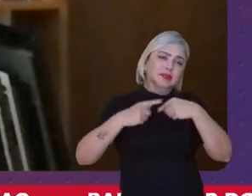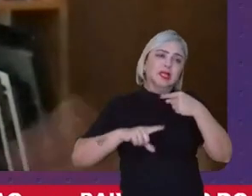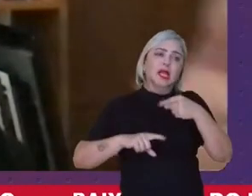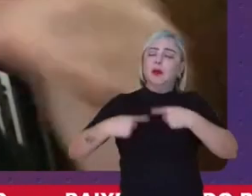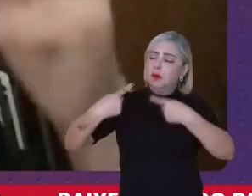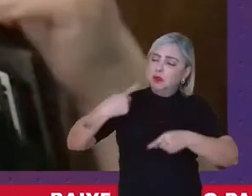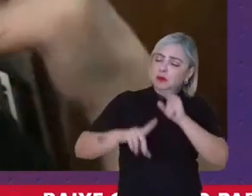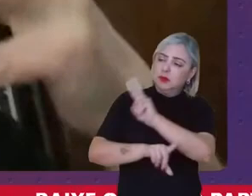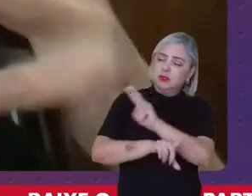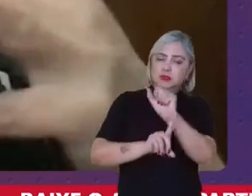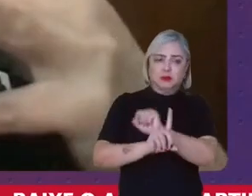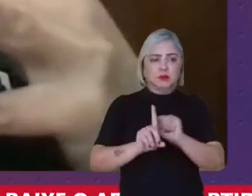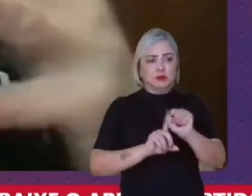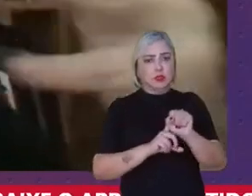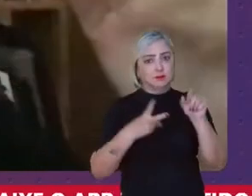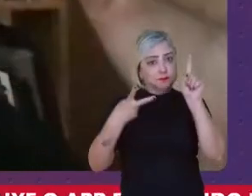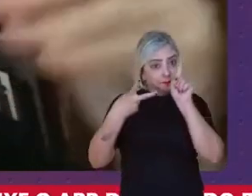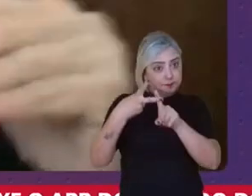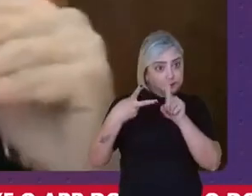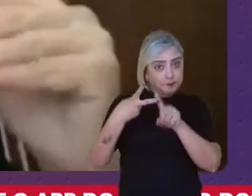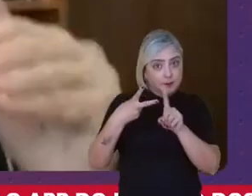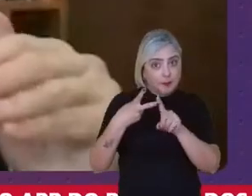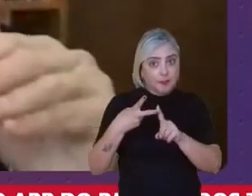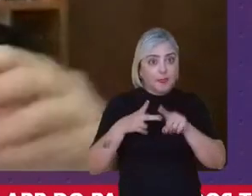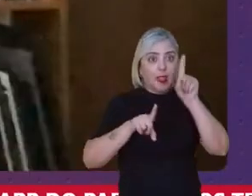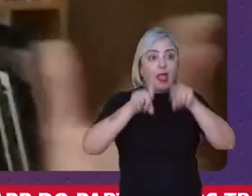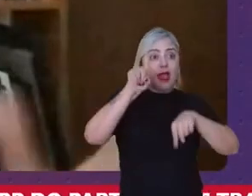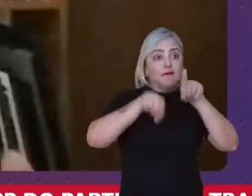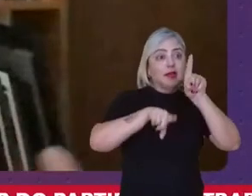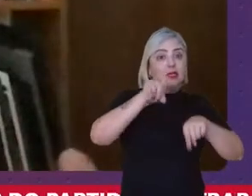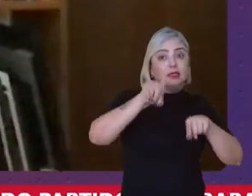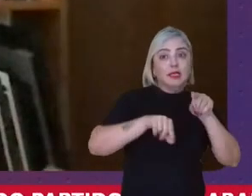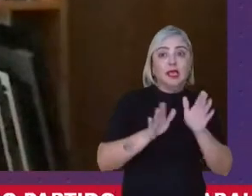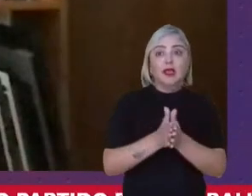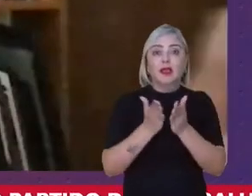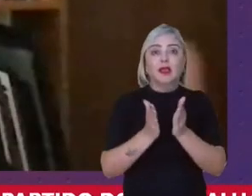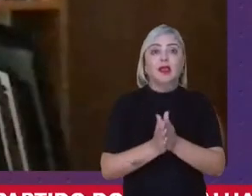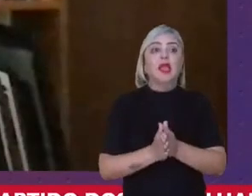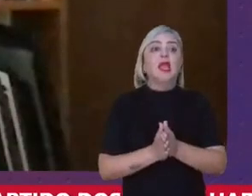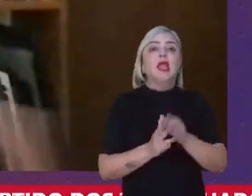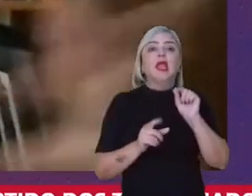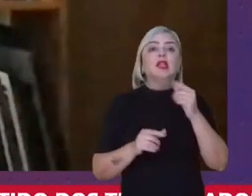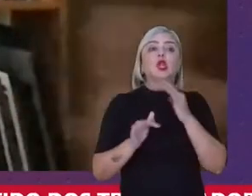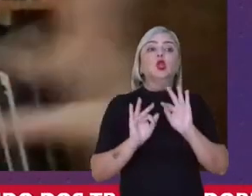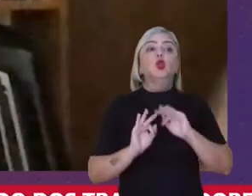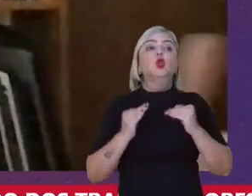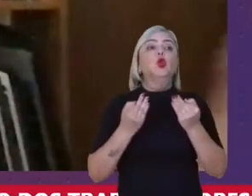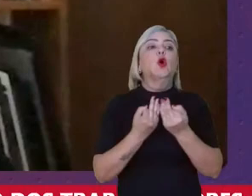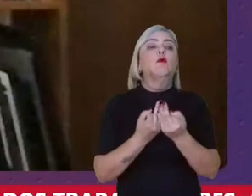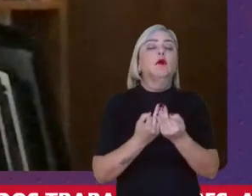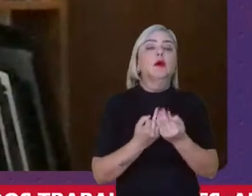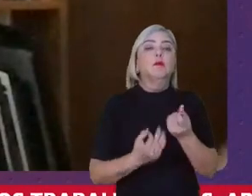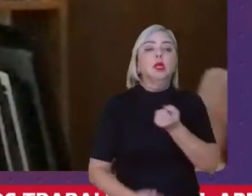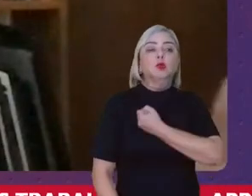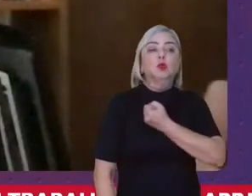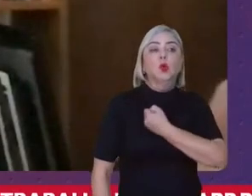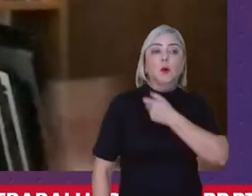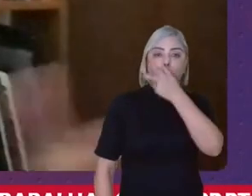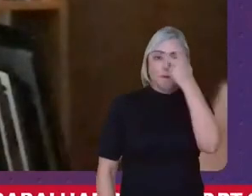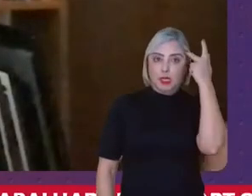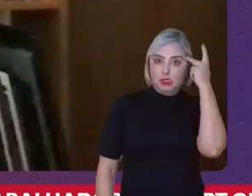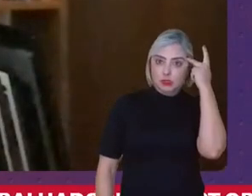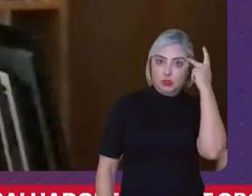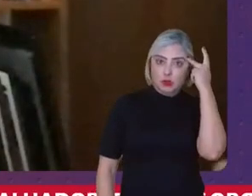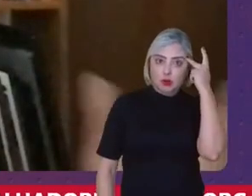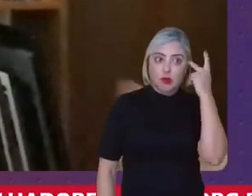proteção social. Segunda questão, ele é variável segundo a pobreza, ele não é um valor fixo, toda família, independente do número de pessoas que